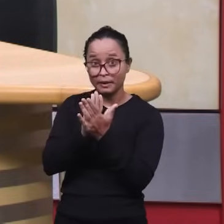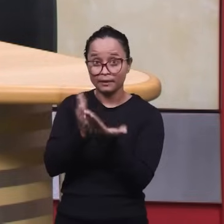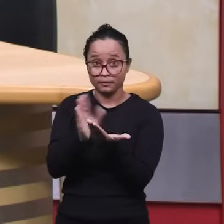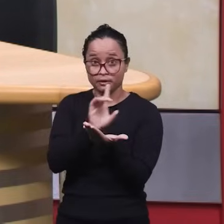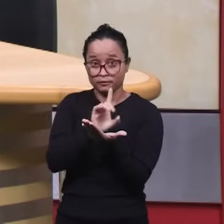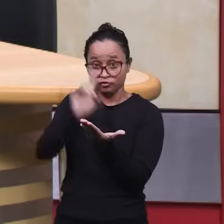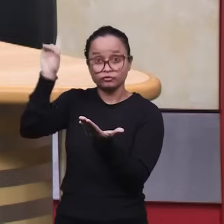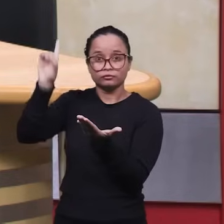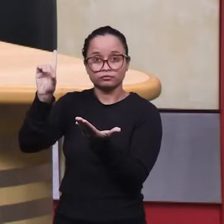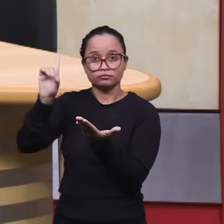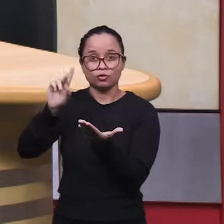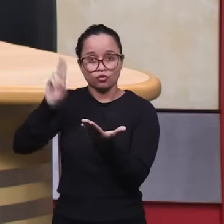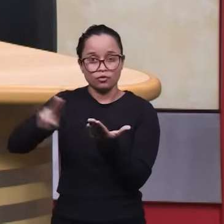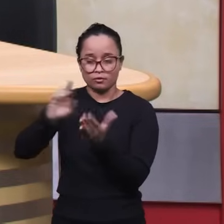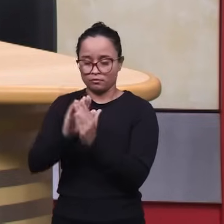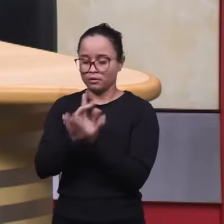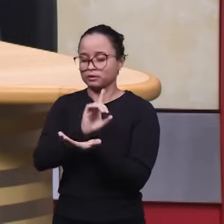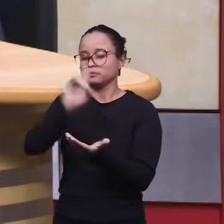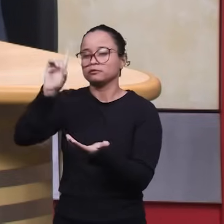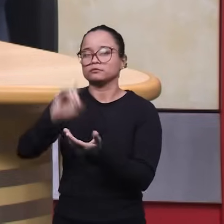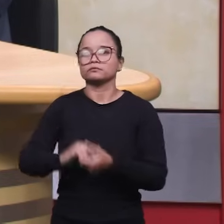usando a palavra.